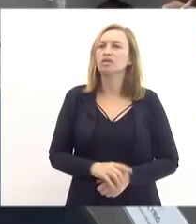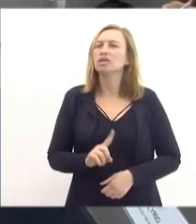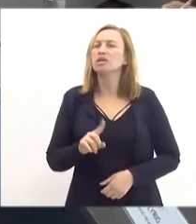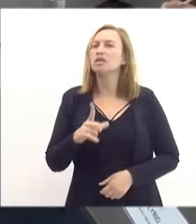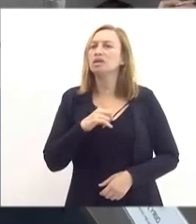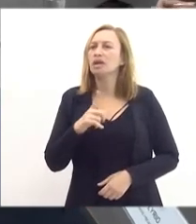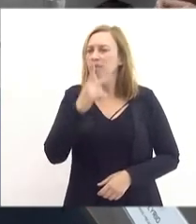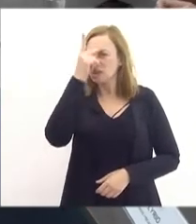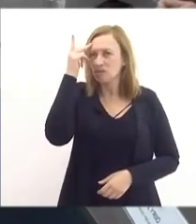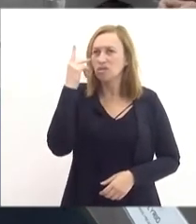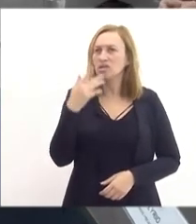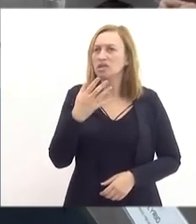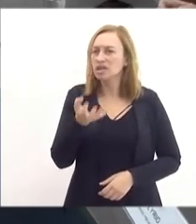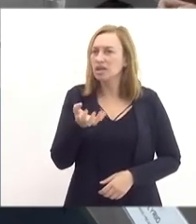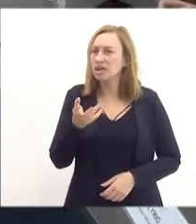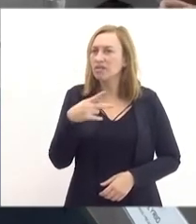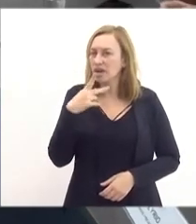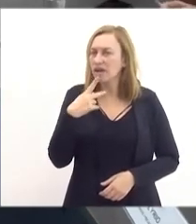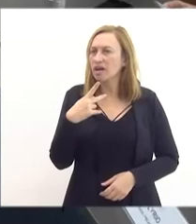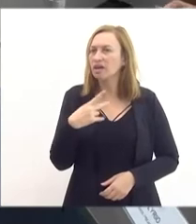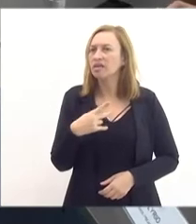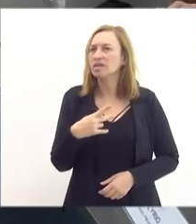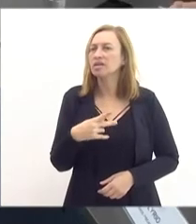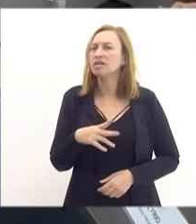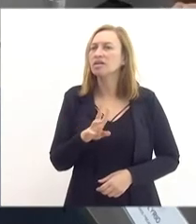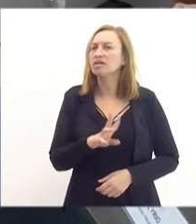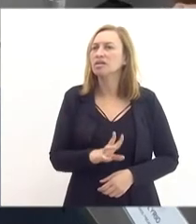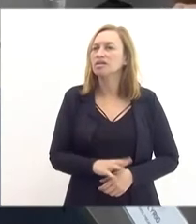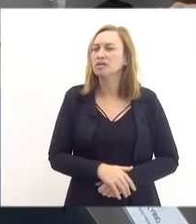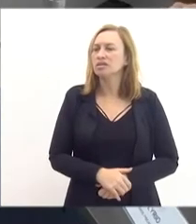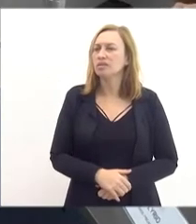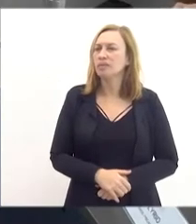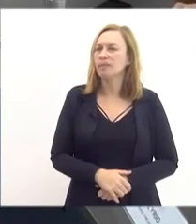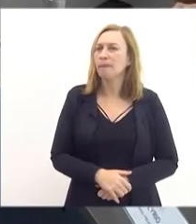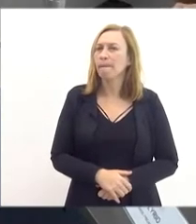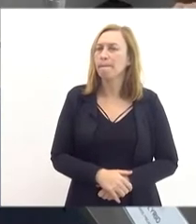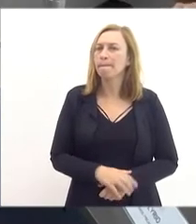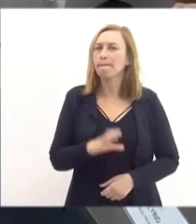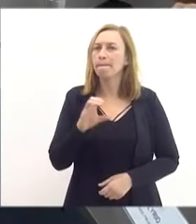mesa que deseja fazer uso da palavra? Cristina?